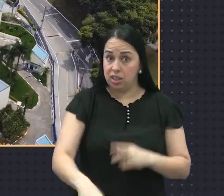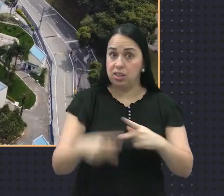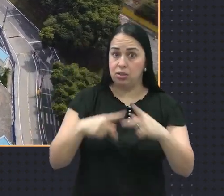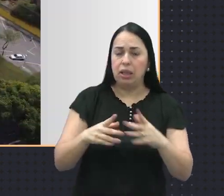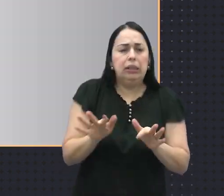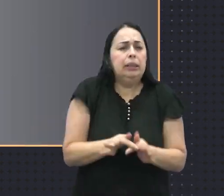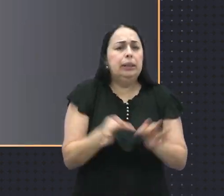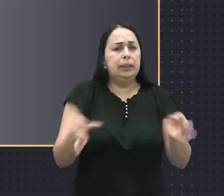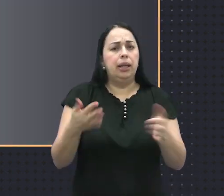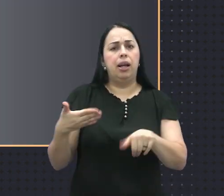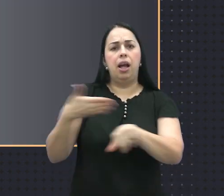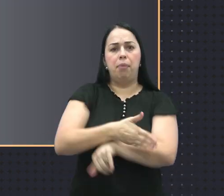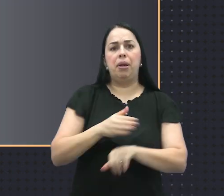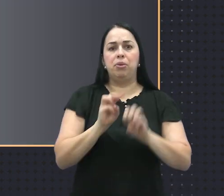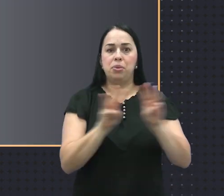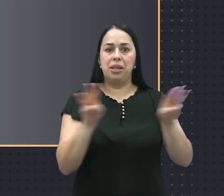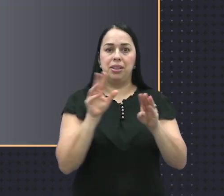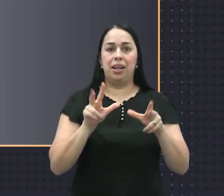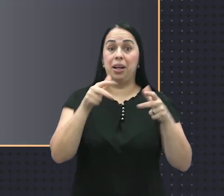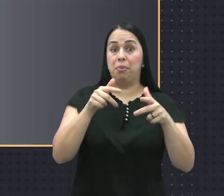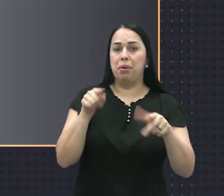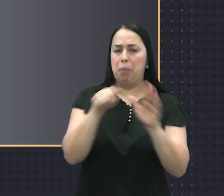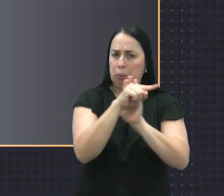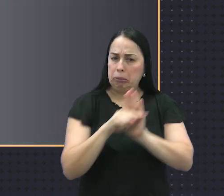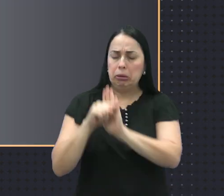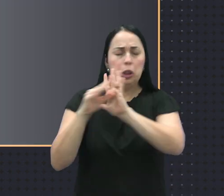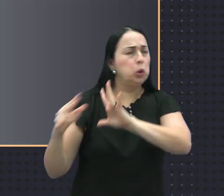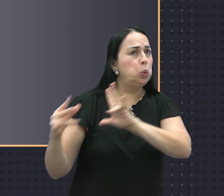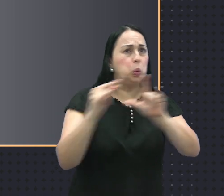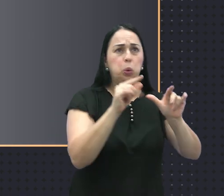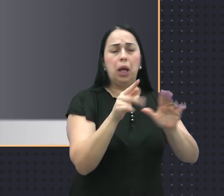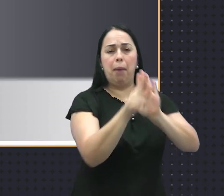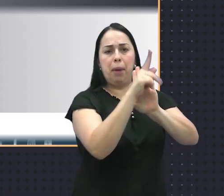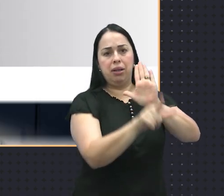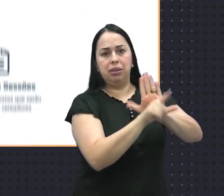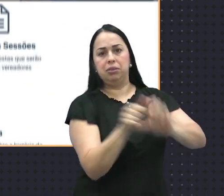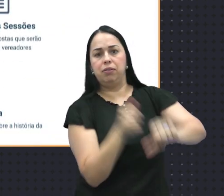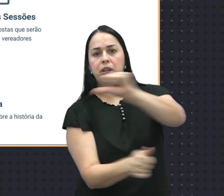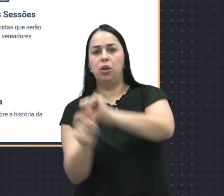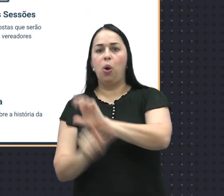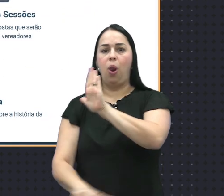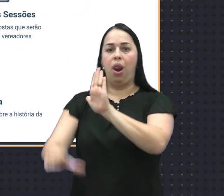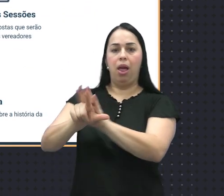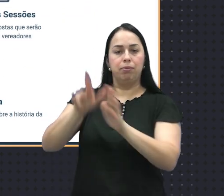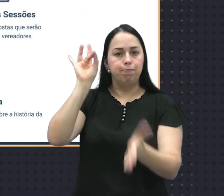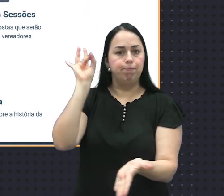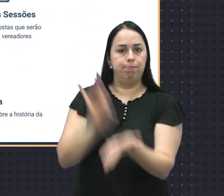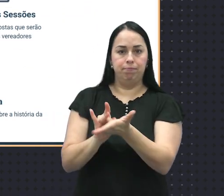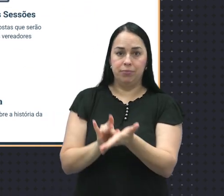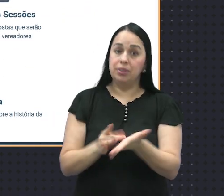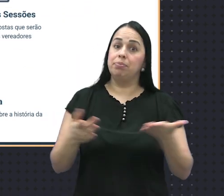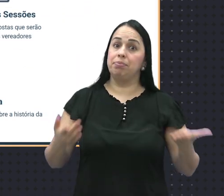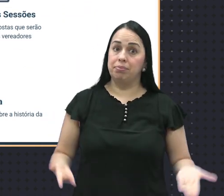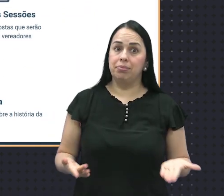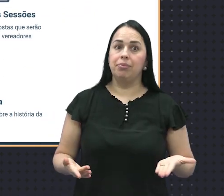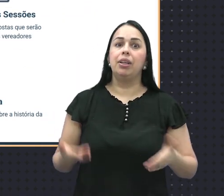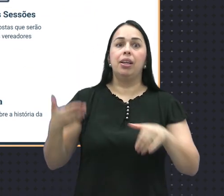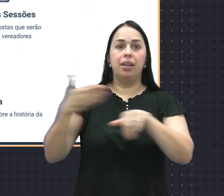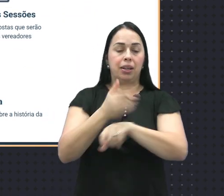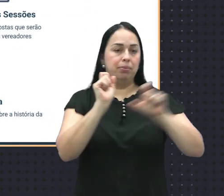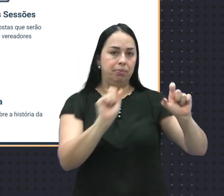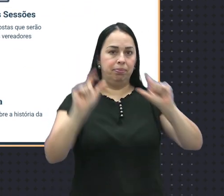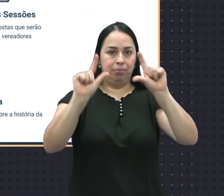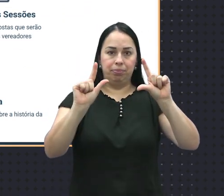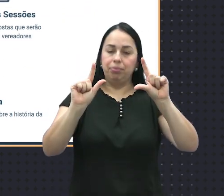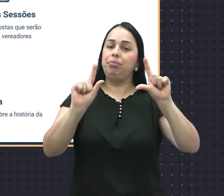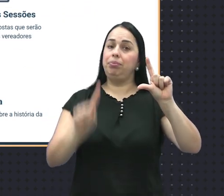É simples. No site da Câmara você pode pesquisar todas as propostas sancionadas que já estão em vigor em São José. Basta